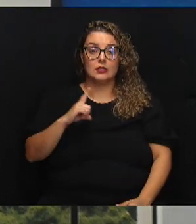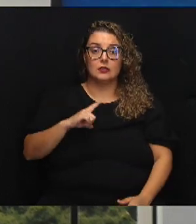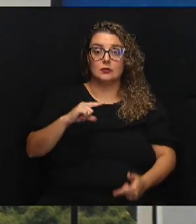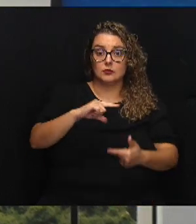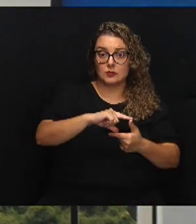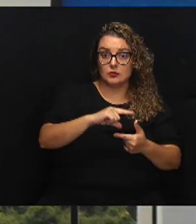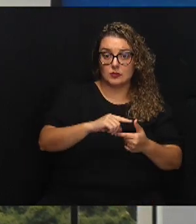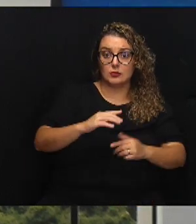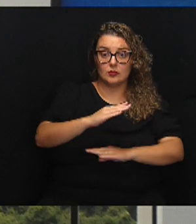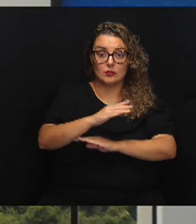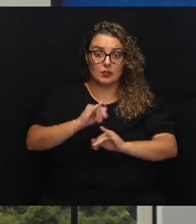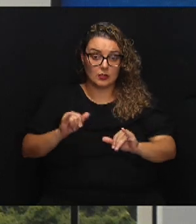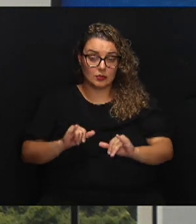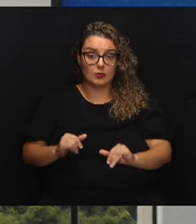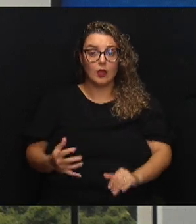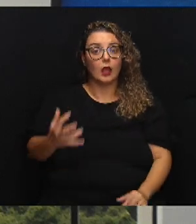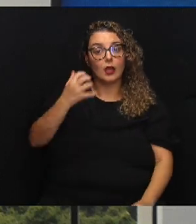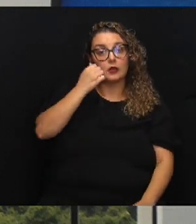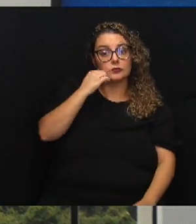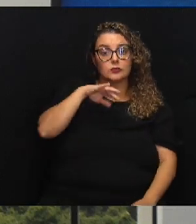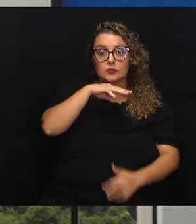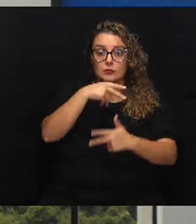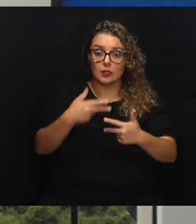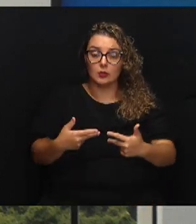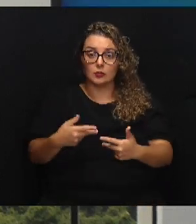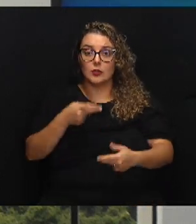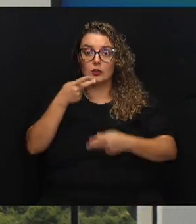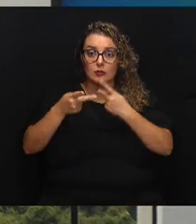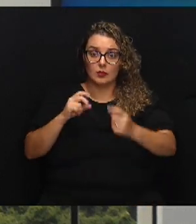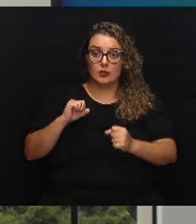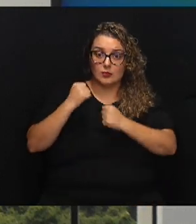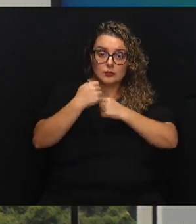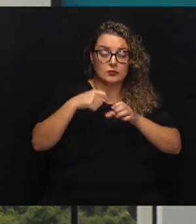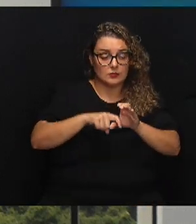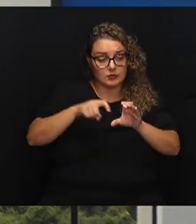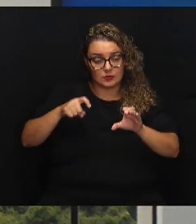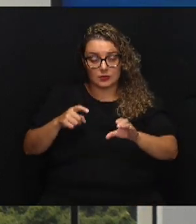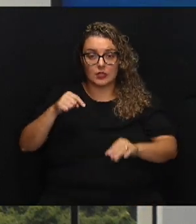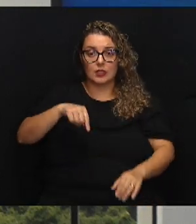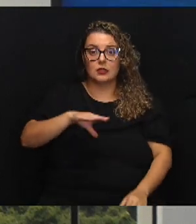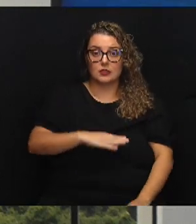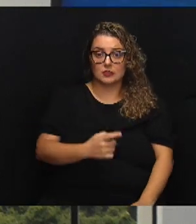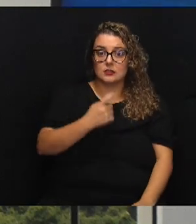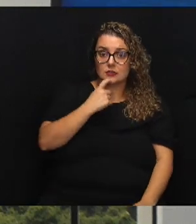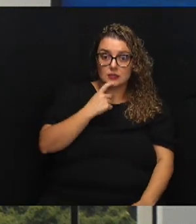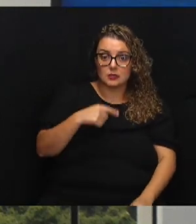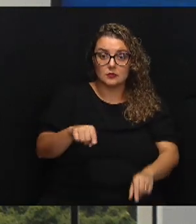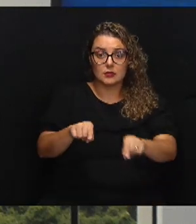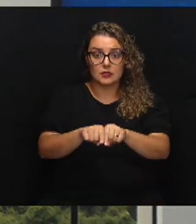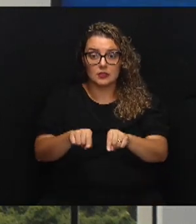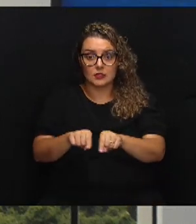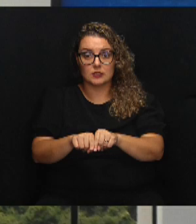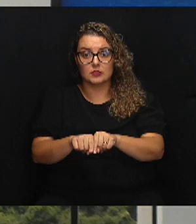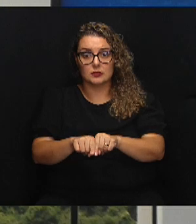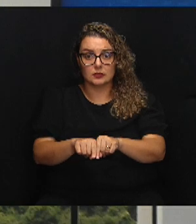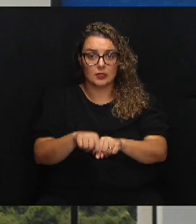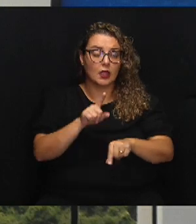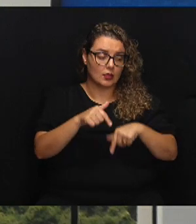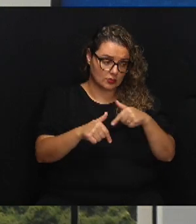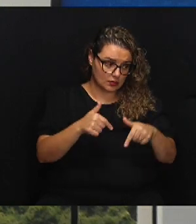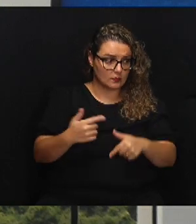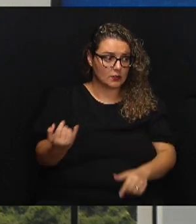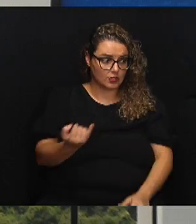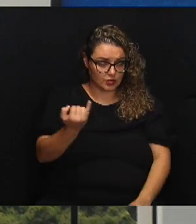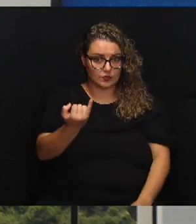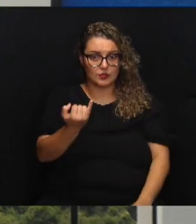Notícias, que é o Adote um Bichinho, que fala dos protetores independentes aqui da cidade de Campinas também. Esse é um trabalho importante